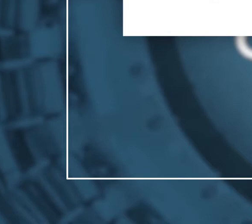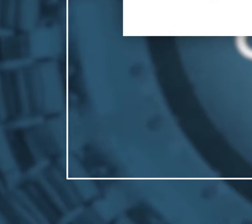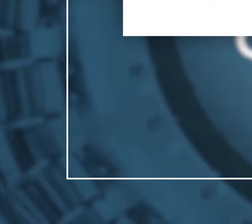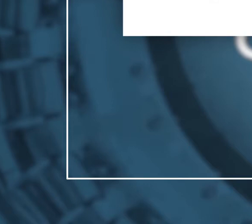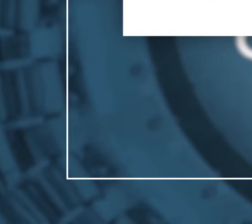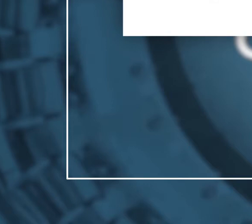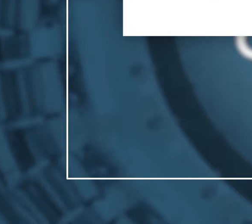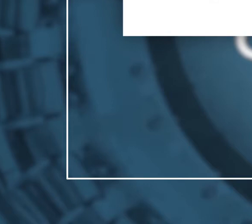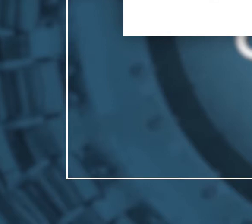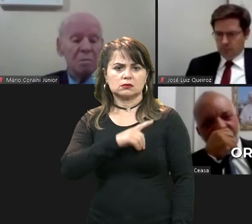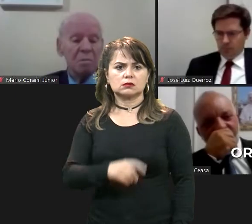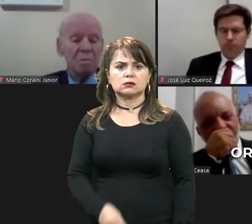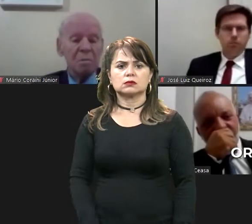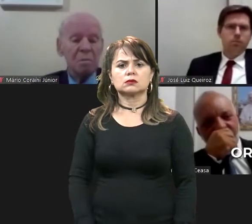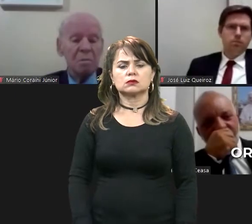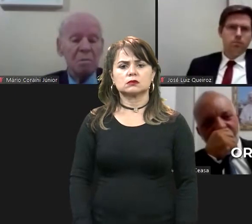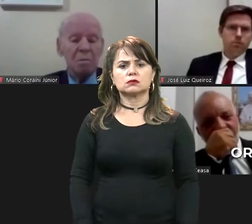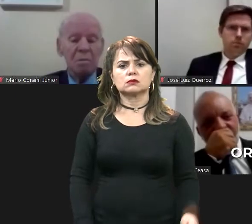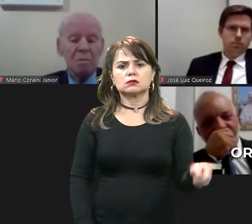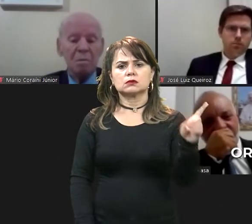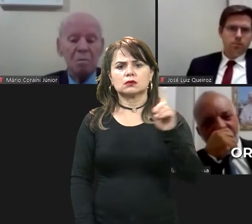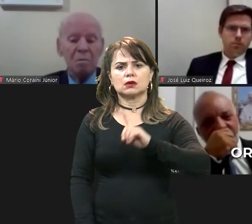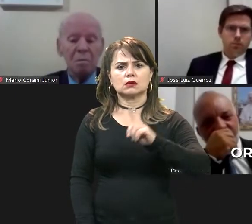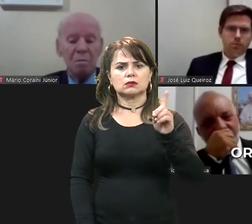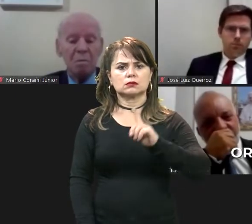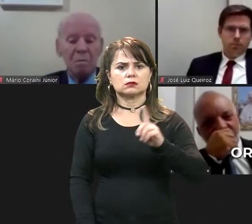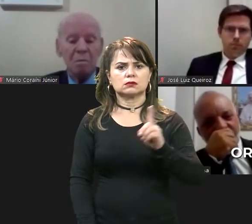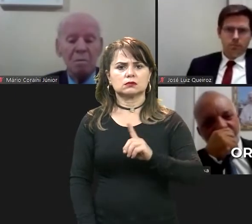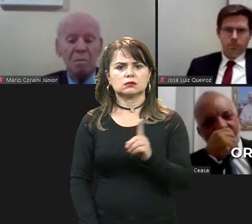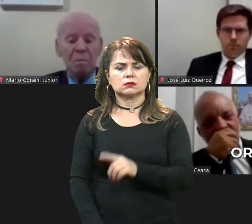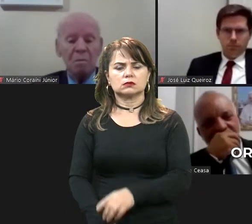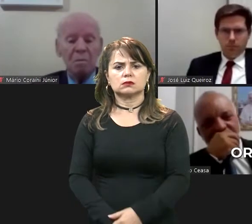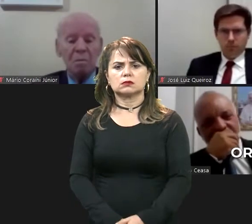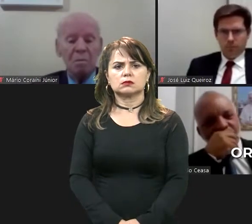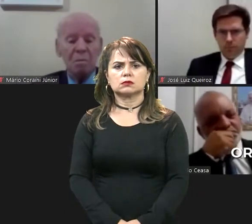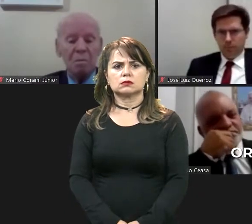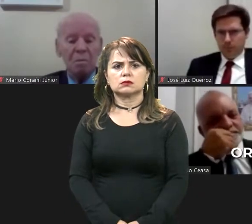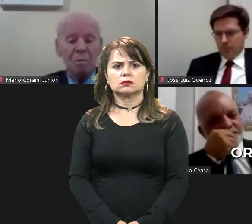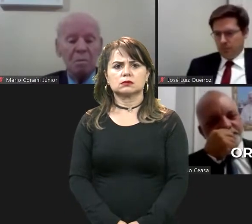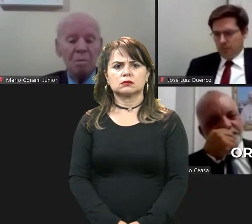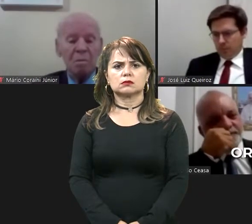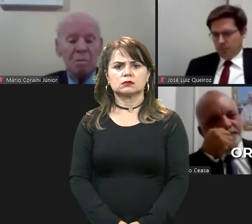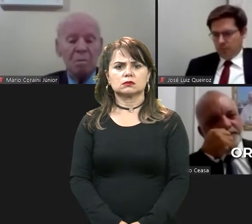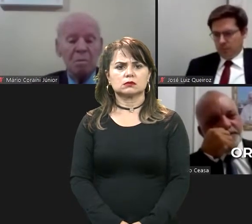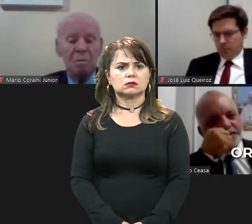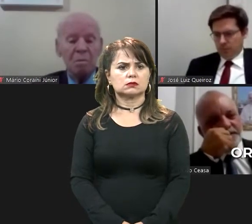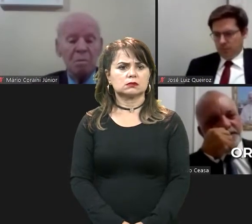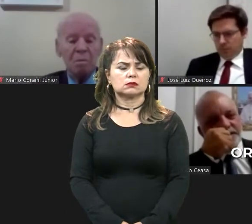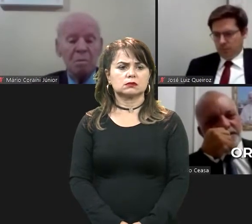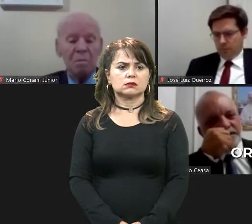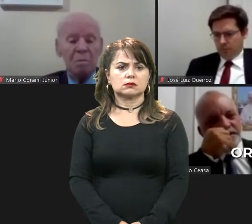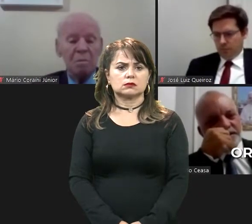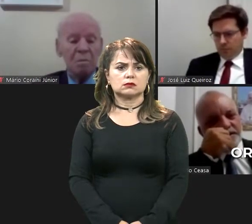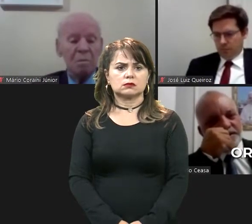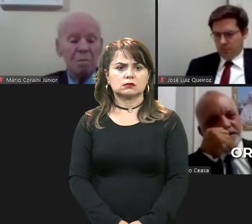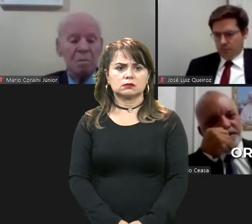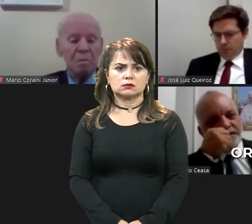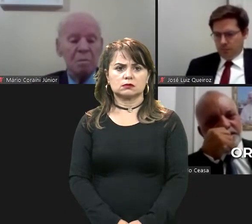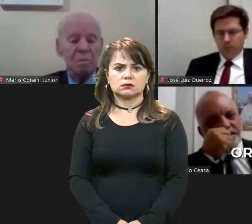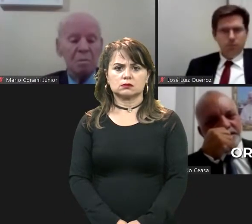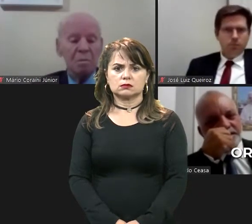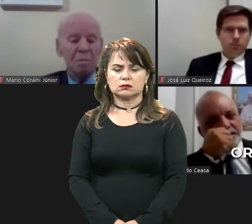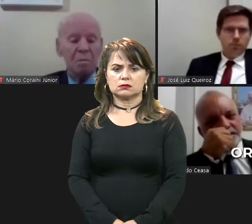prefeito Daniel Alonso. O plenário foi consultado e, por 11 votos, a solicitação de abertura de comissão processante